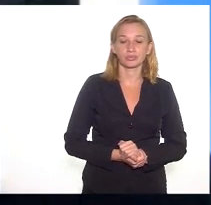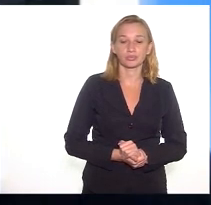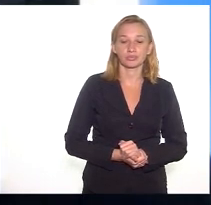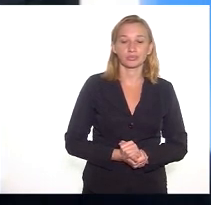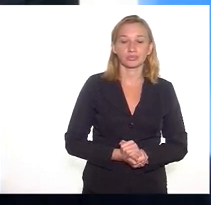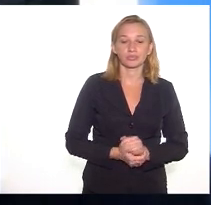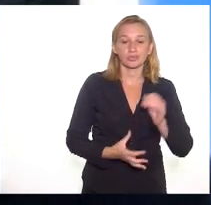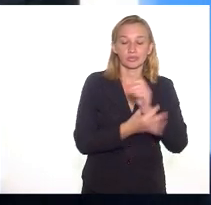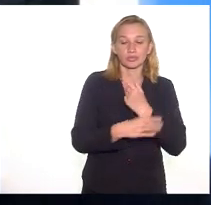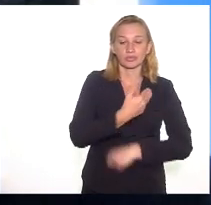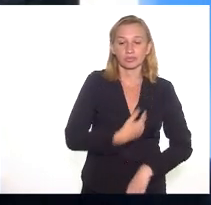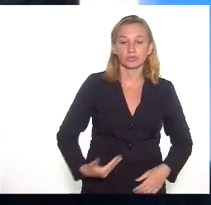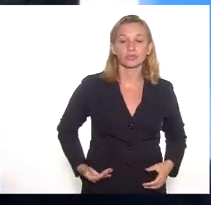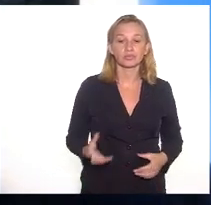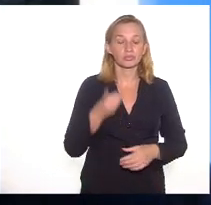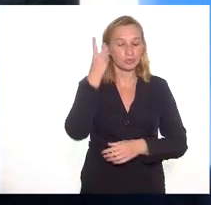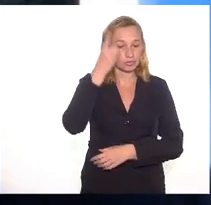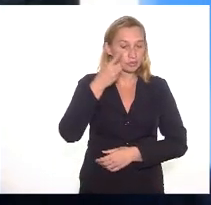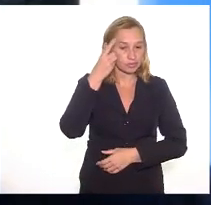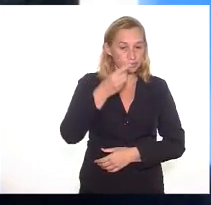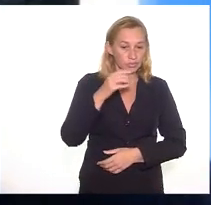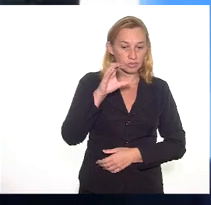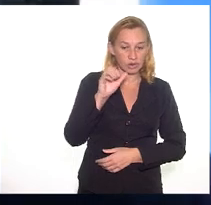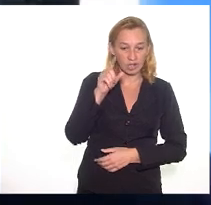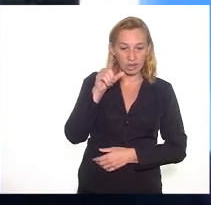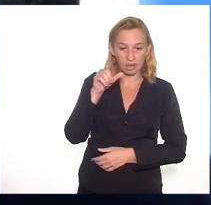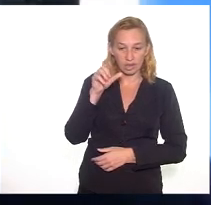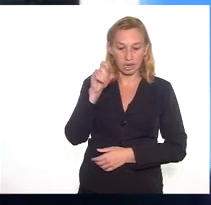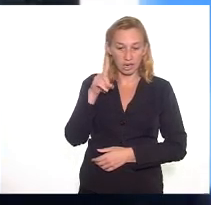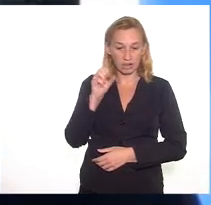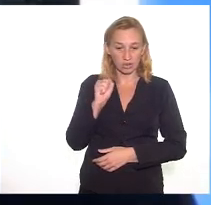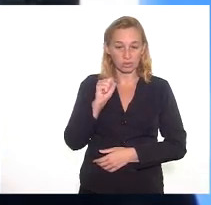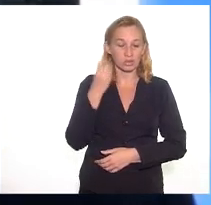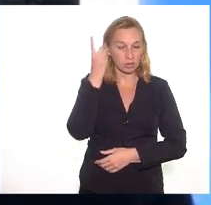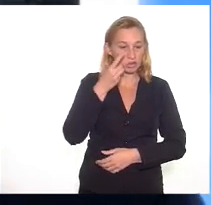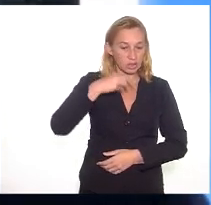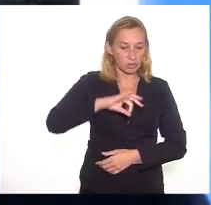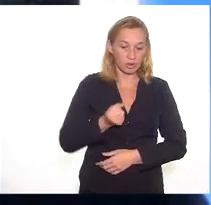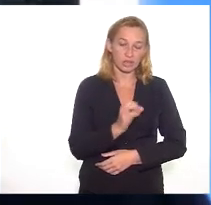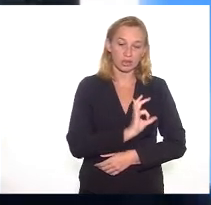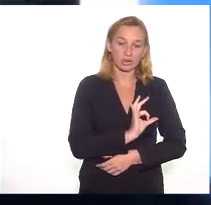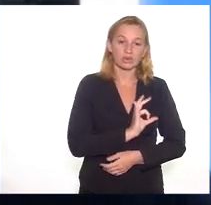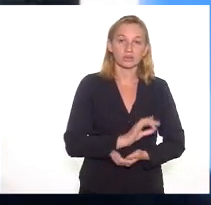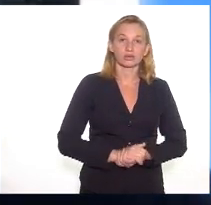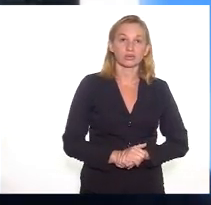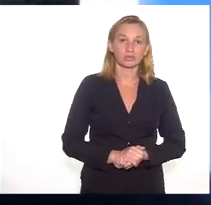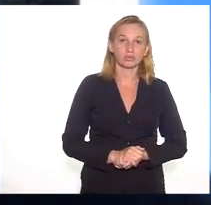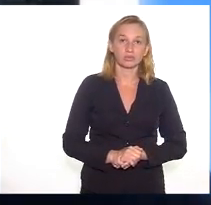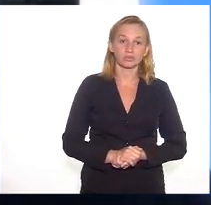pela segurança pública, deputado Carlos Augusto. Deputada Marta Rocha.